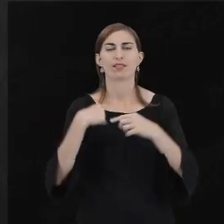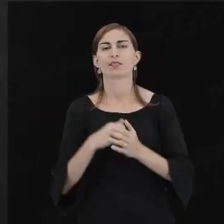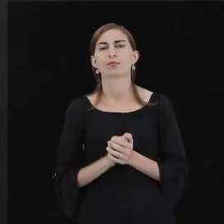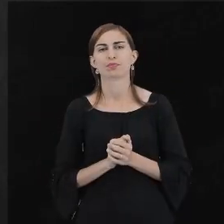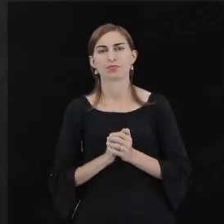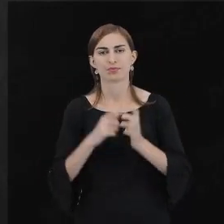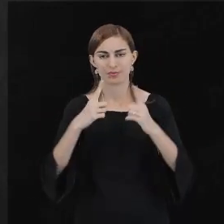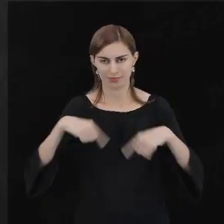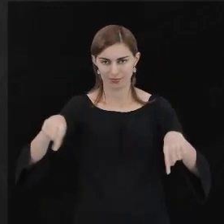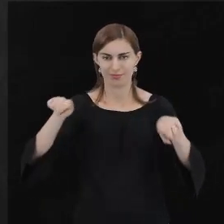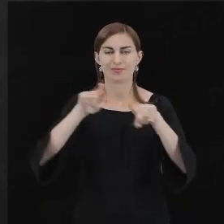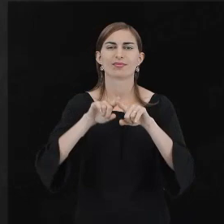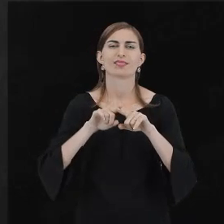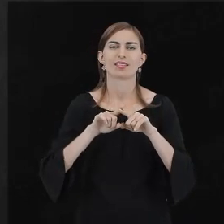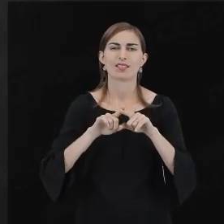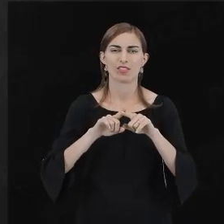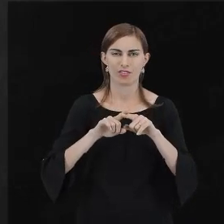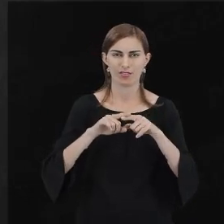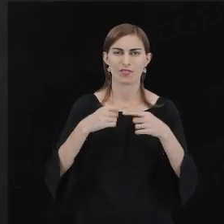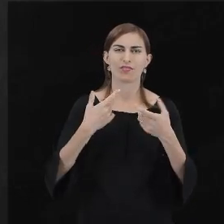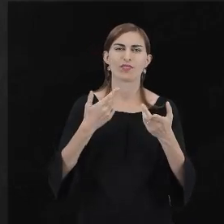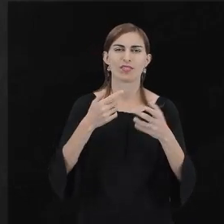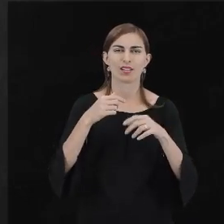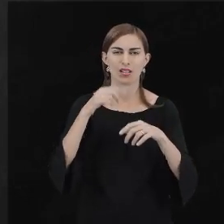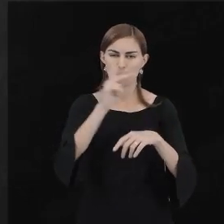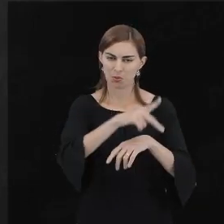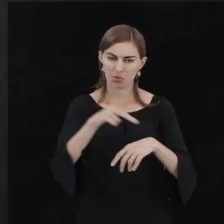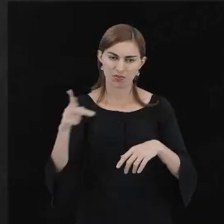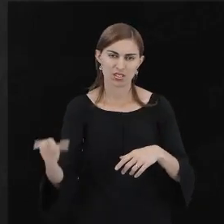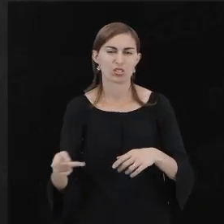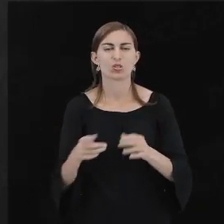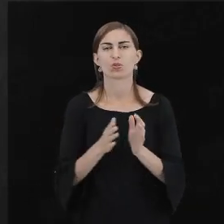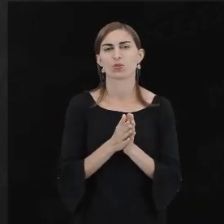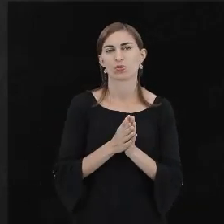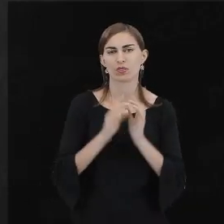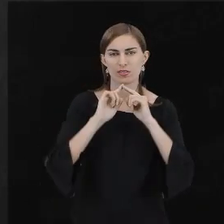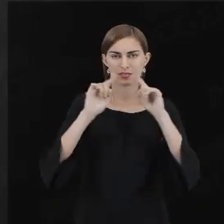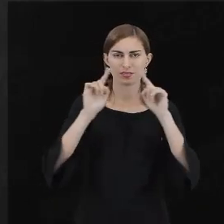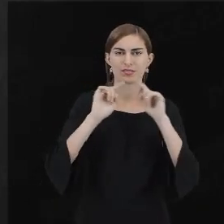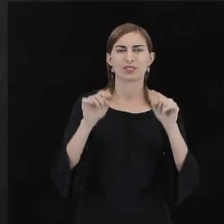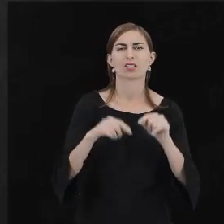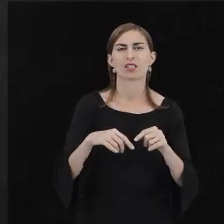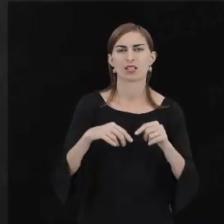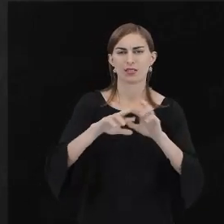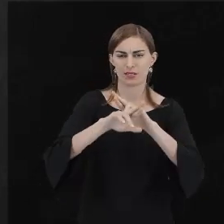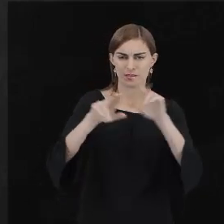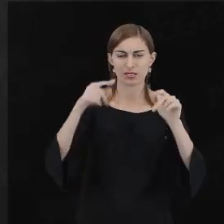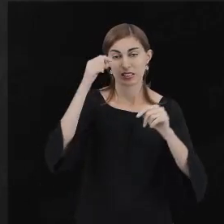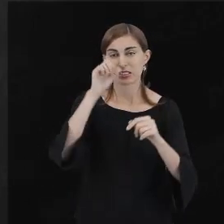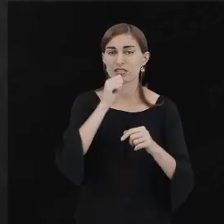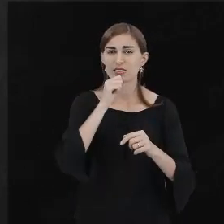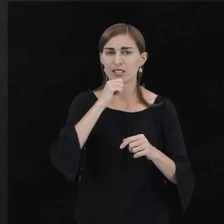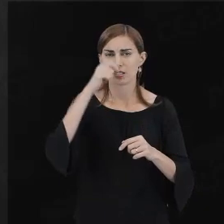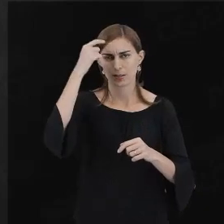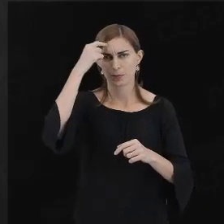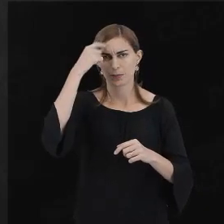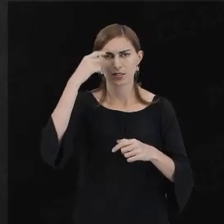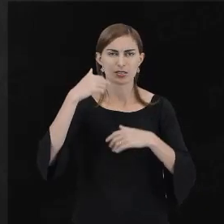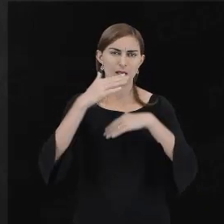deficitária dos professores, né? E muitas vezes, sem pensar como eram as suas práticas e quem eram esses sujeitos, a